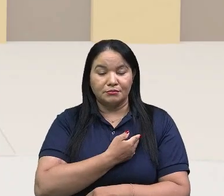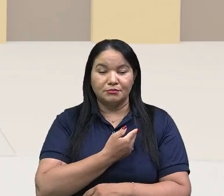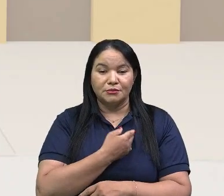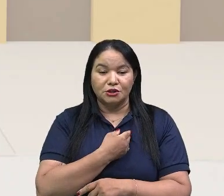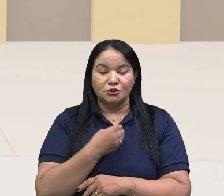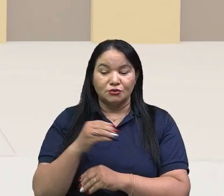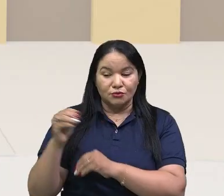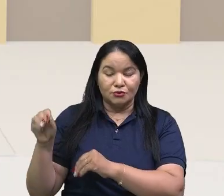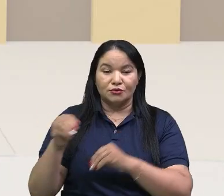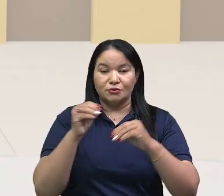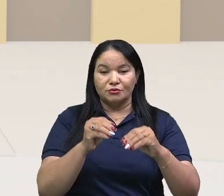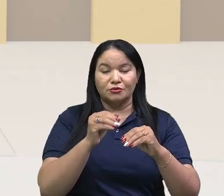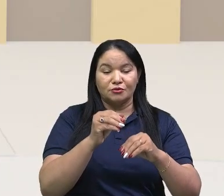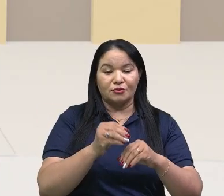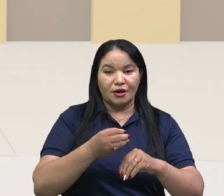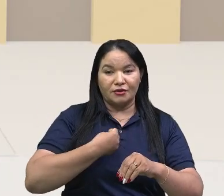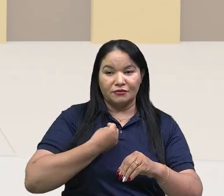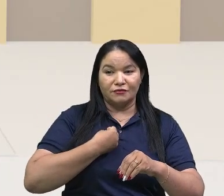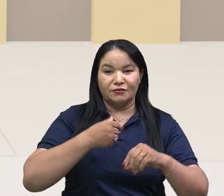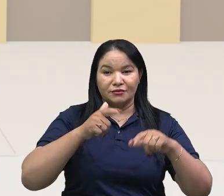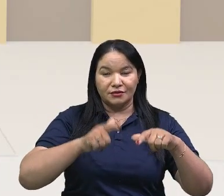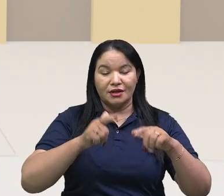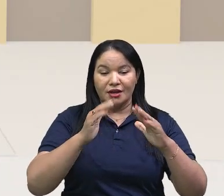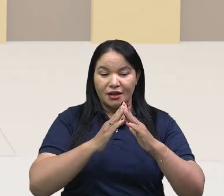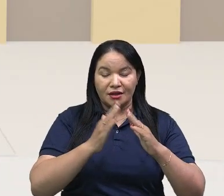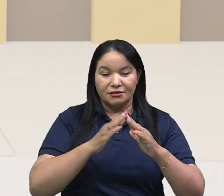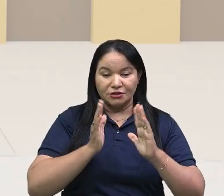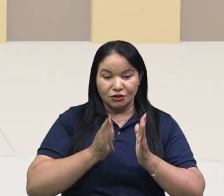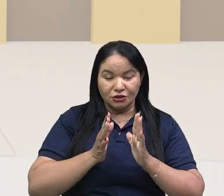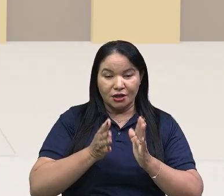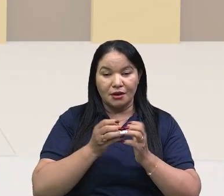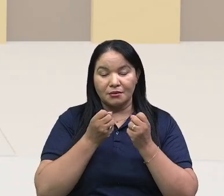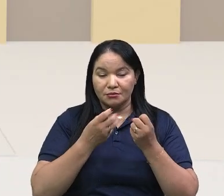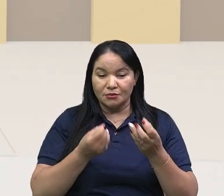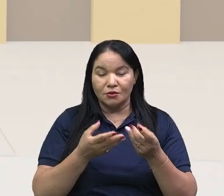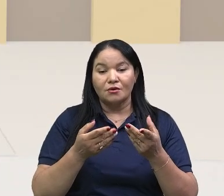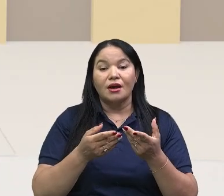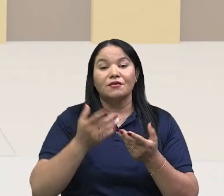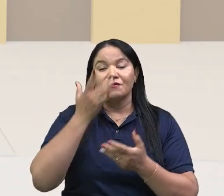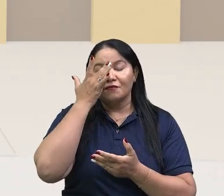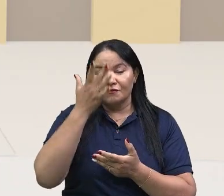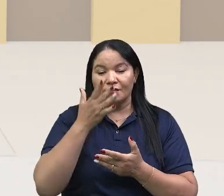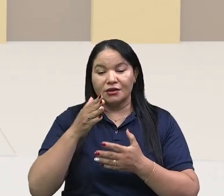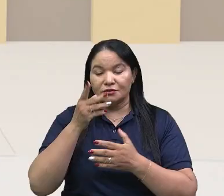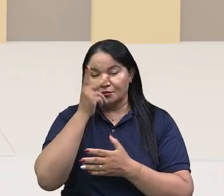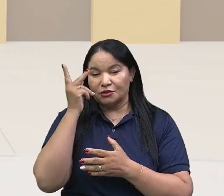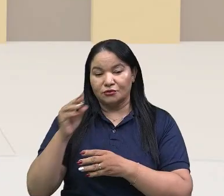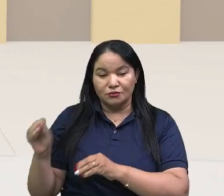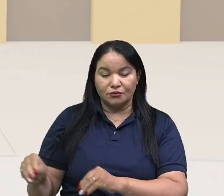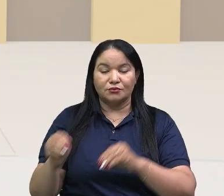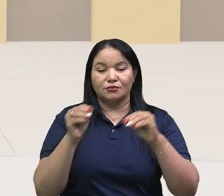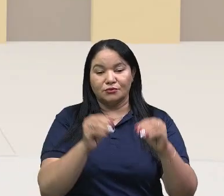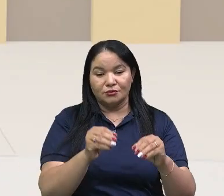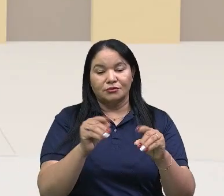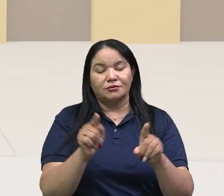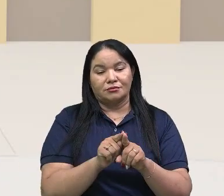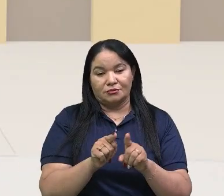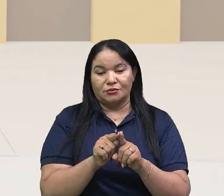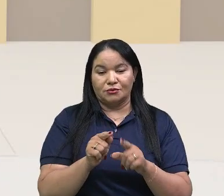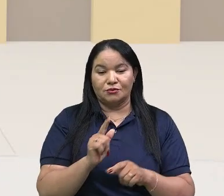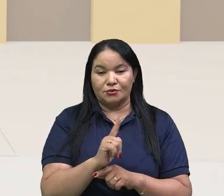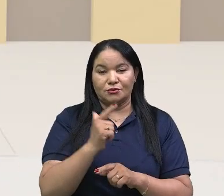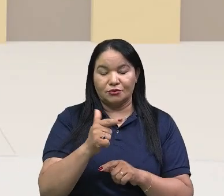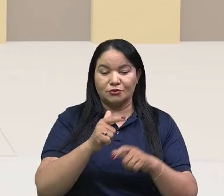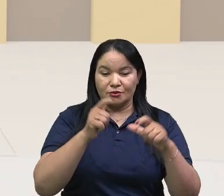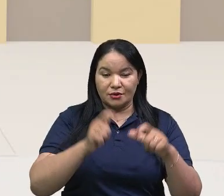estabelecidos num determinado local, né? Então, isso vai facilitar a adaptação das pessoas nesse local aí, né? Vão